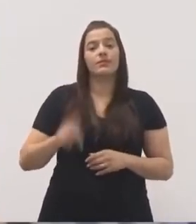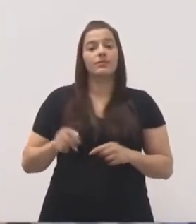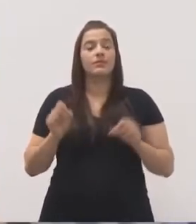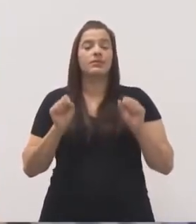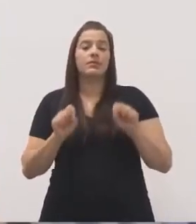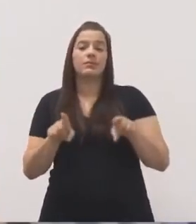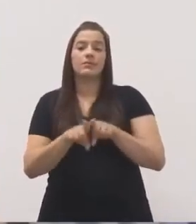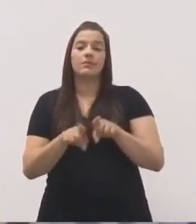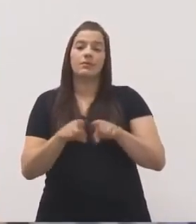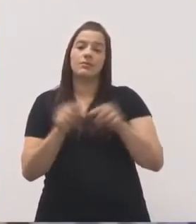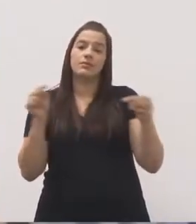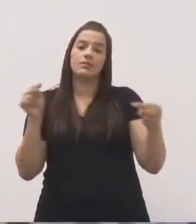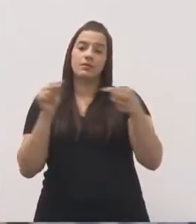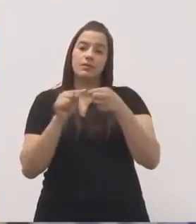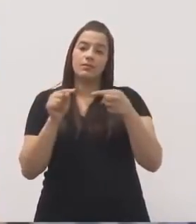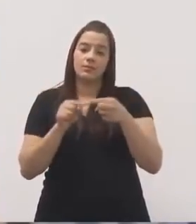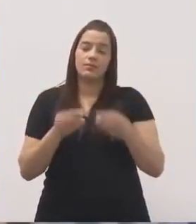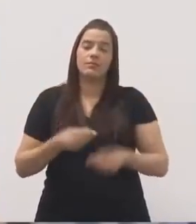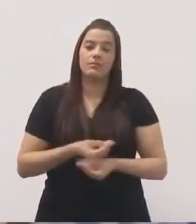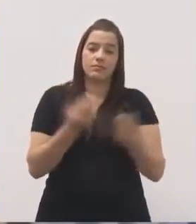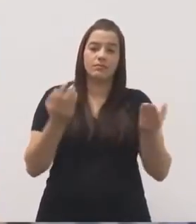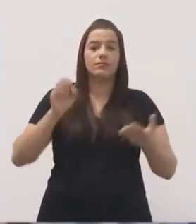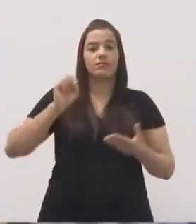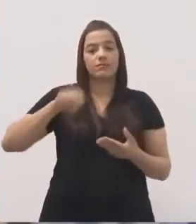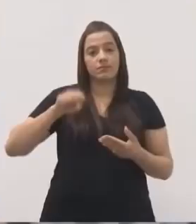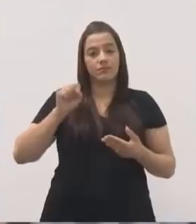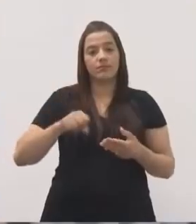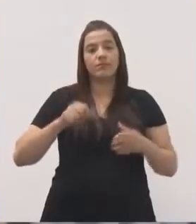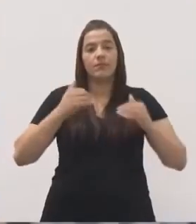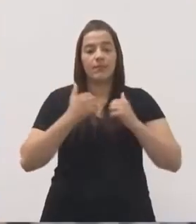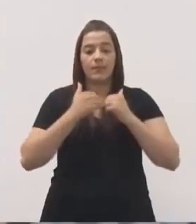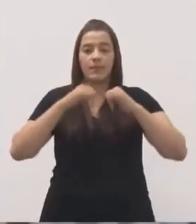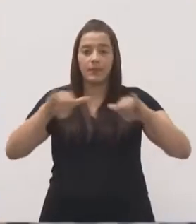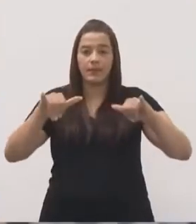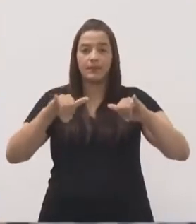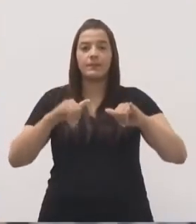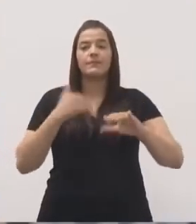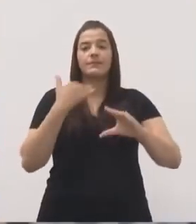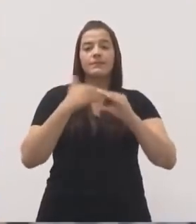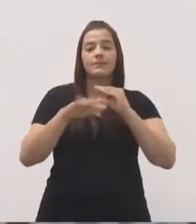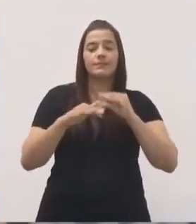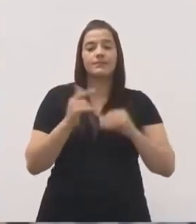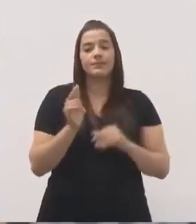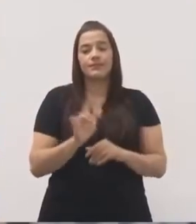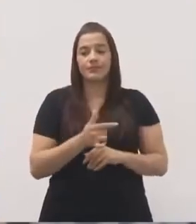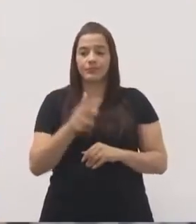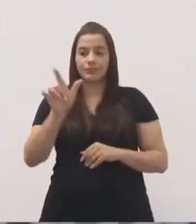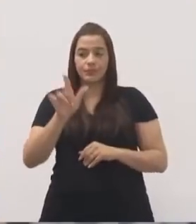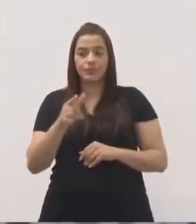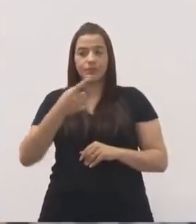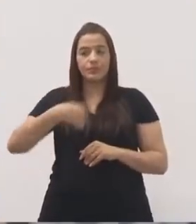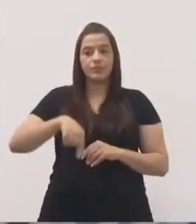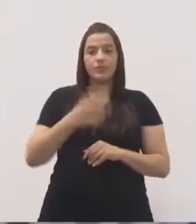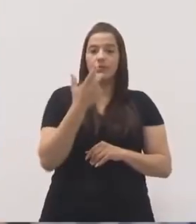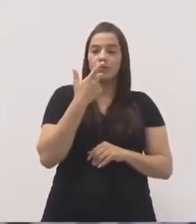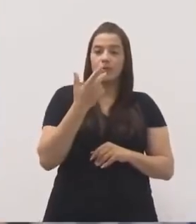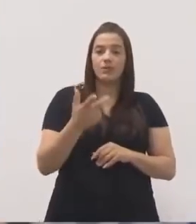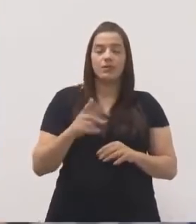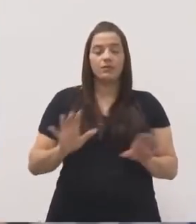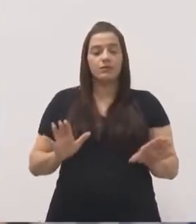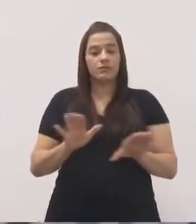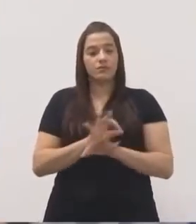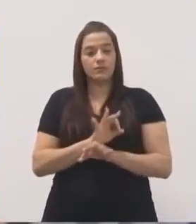aplicadores, sim, tá? Serão enviados aí, esse é o próximo passo, porque a gente acabou de fechar a relação